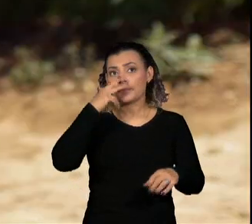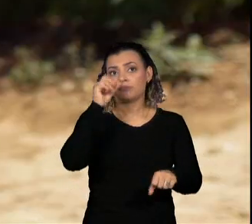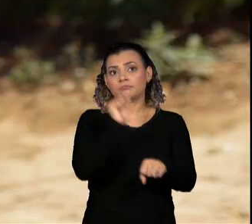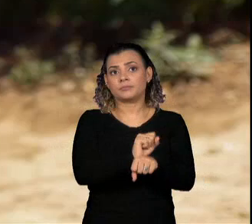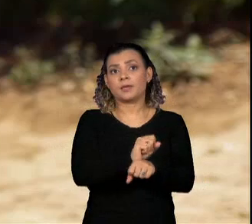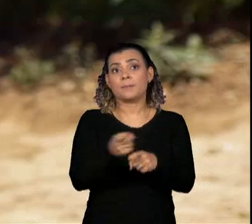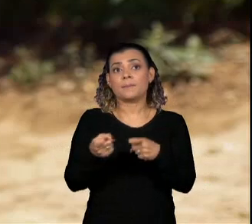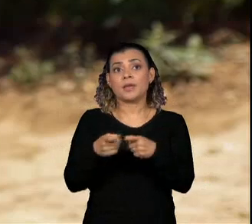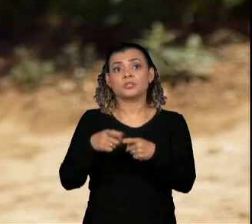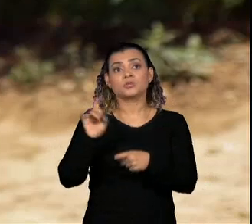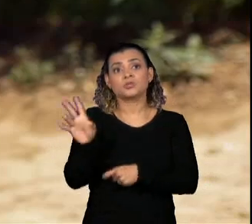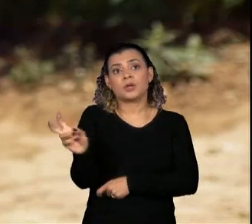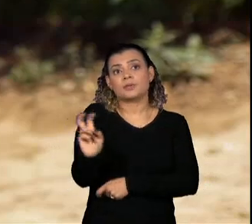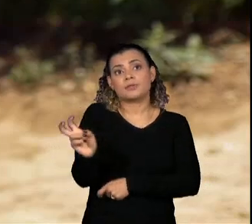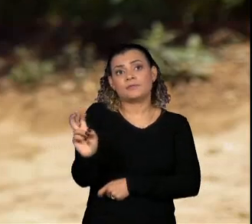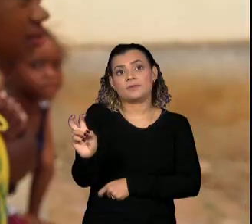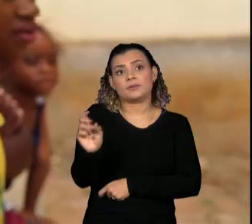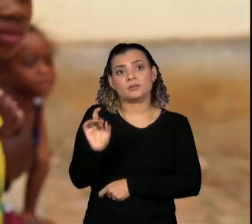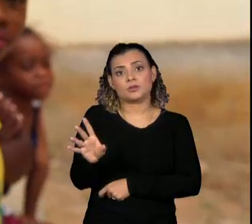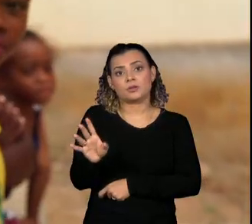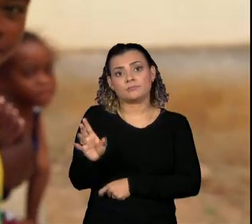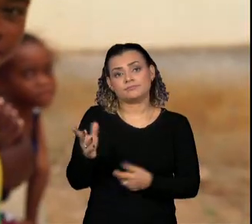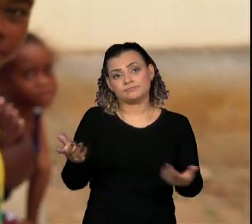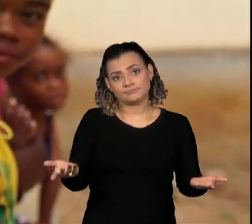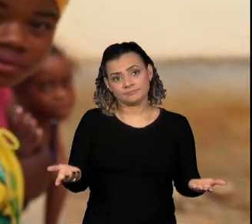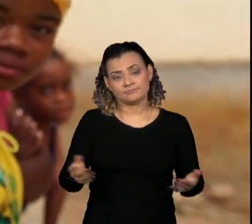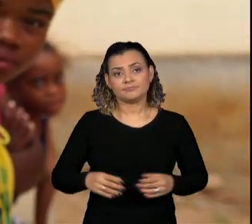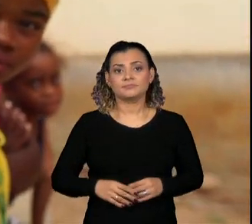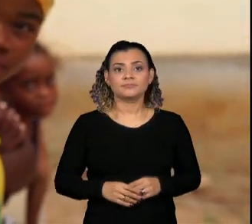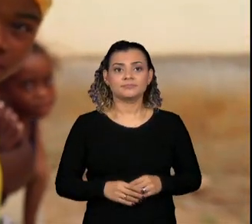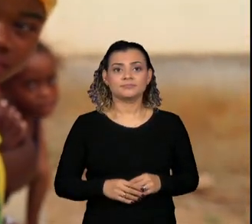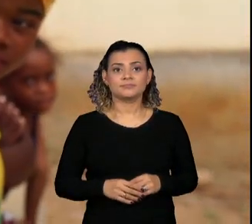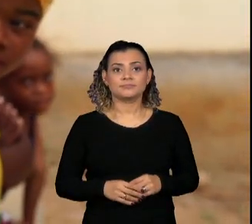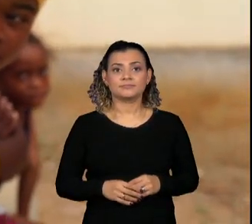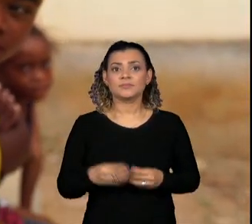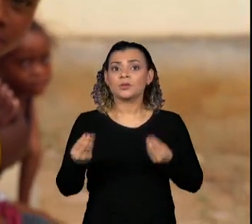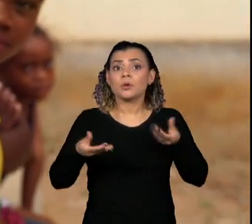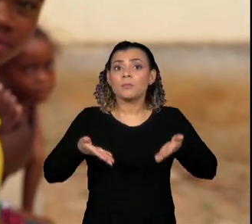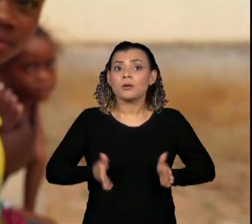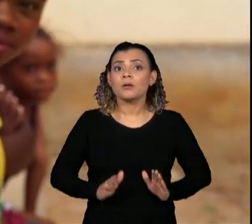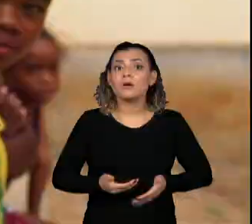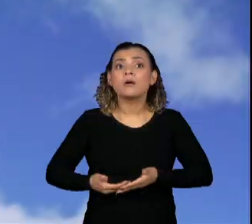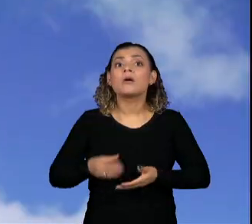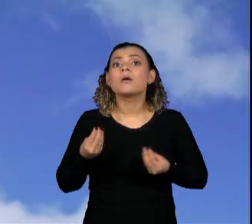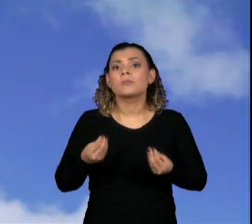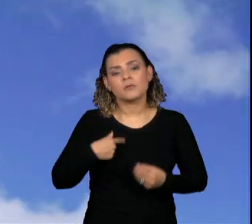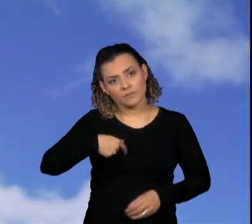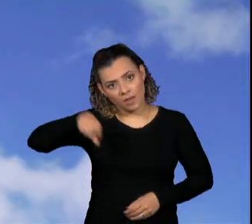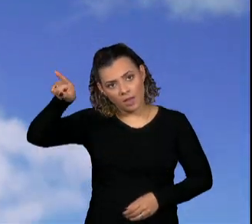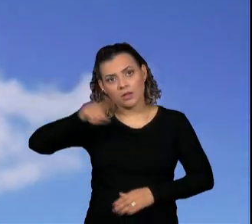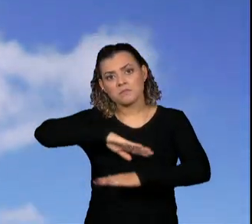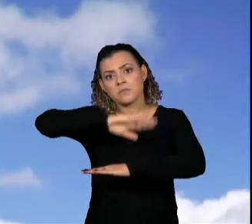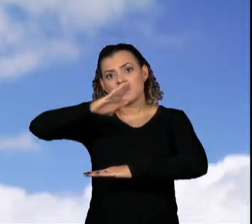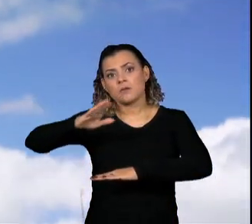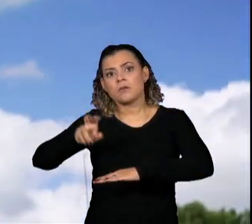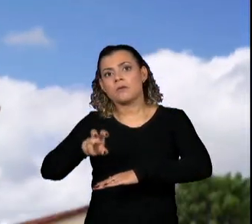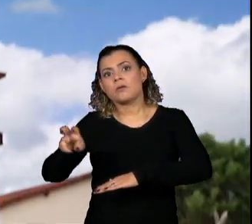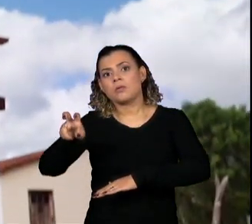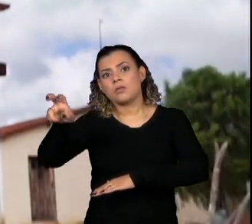Médico só dia de quinta-feira, aí fica só o enfermeiro. Quando vai ter uma criança, como é que faz para ter a criança? Vai no morro.